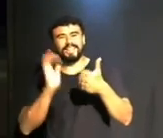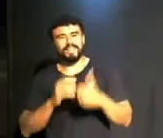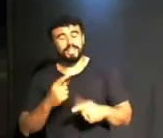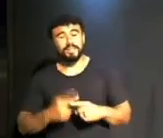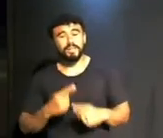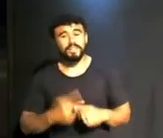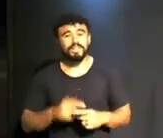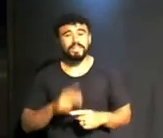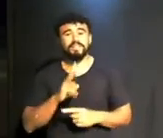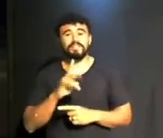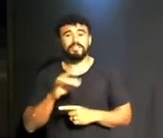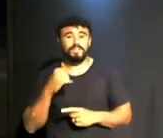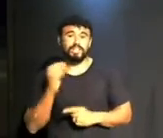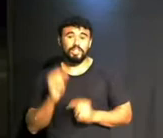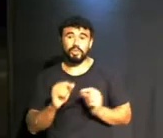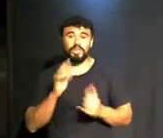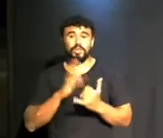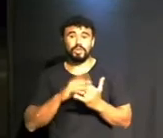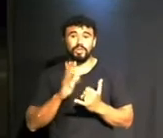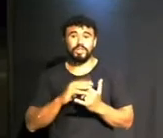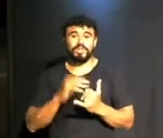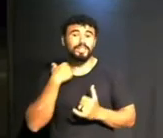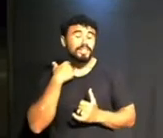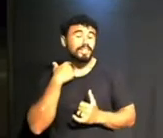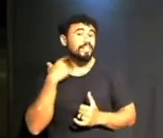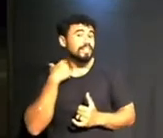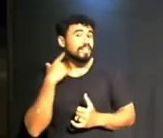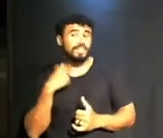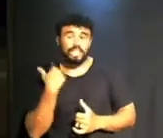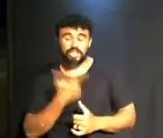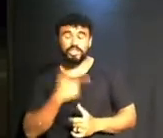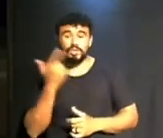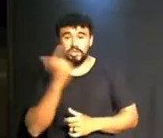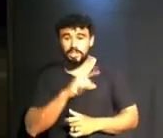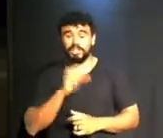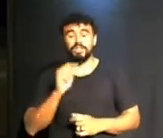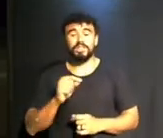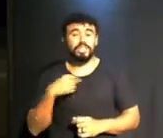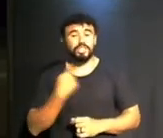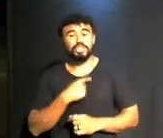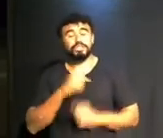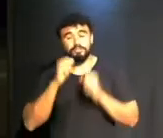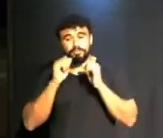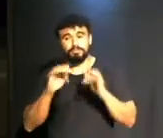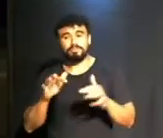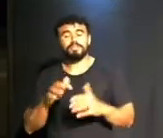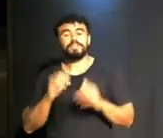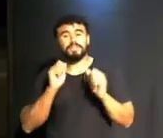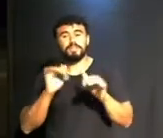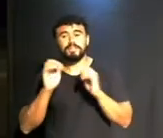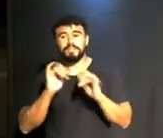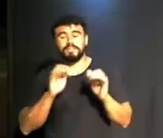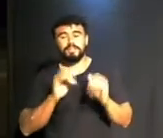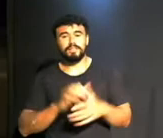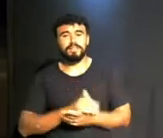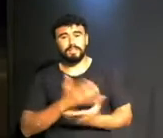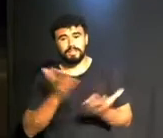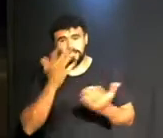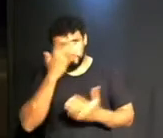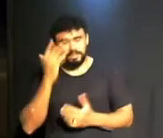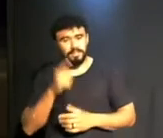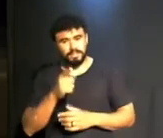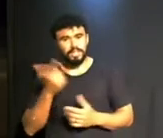porque vai gerar relevância para o YouTube e vai nos levar cada vez mais para podermos alcançar mais e mais pessoas